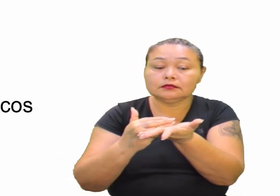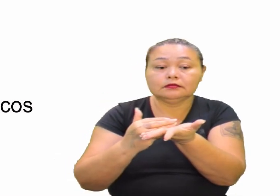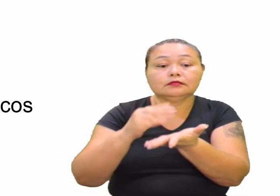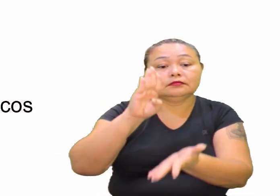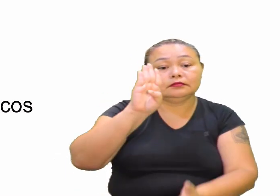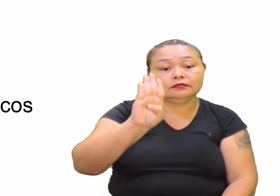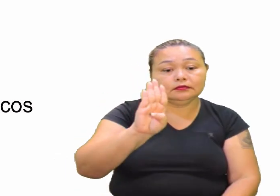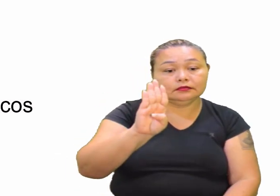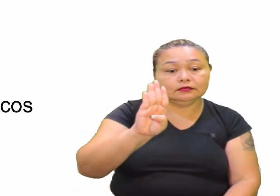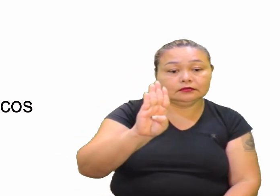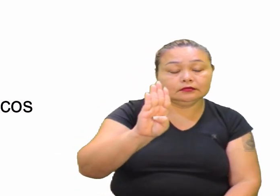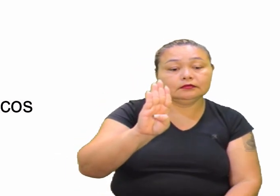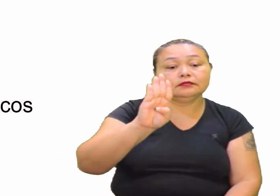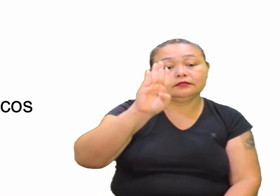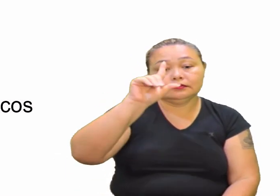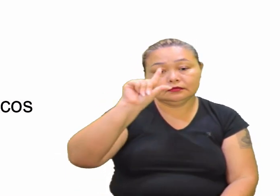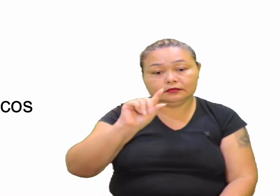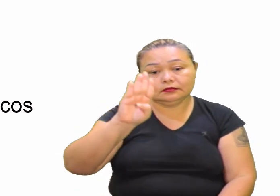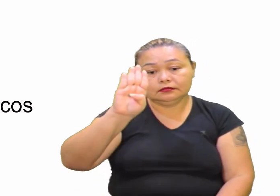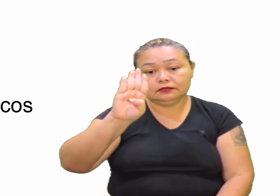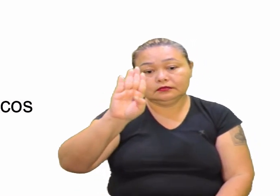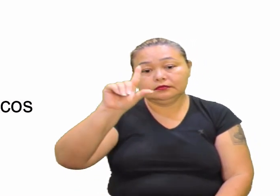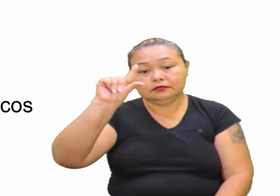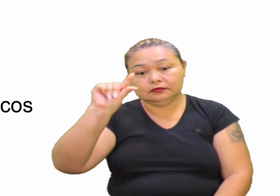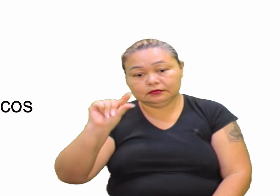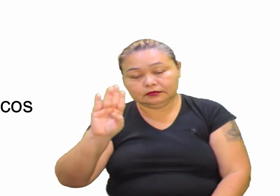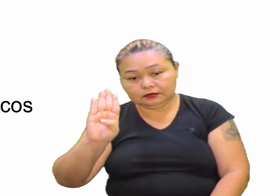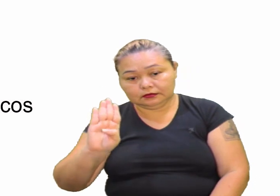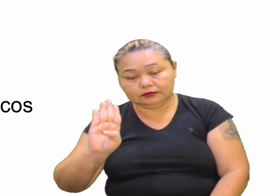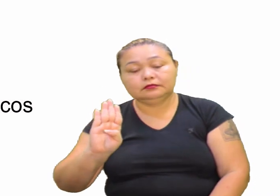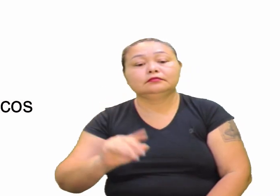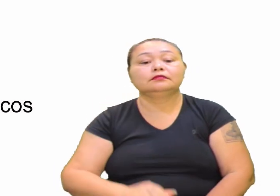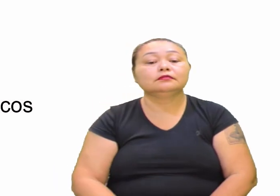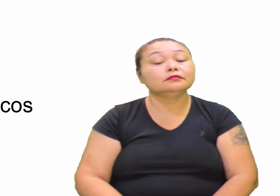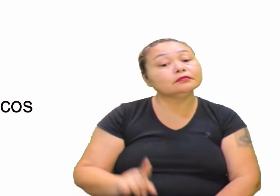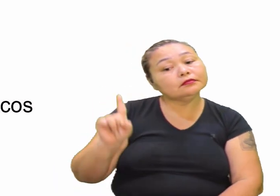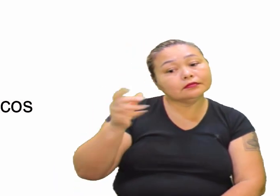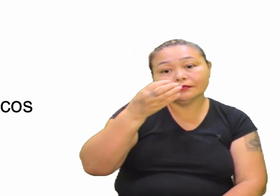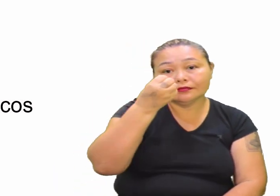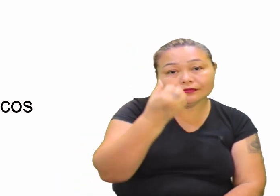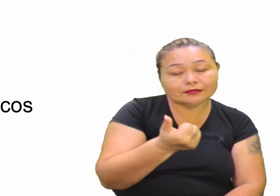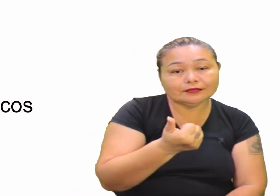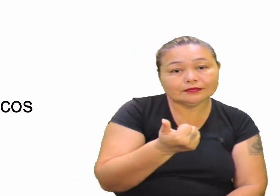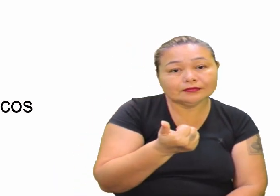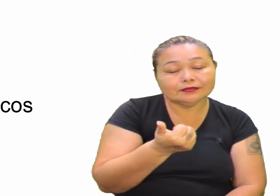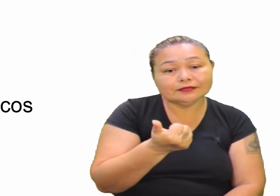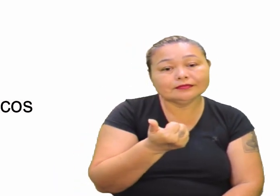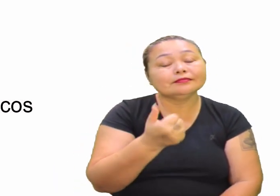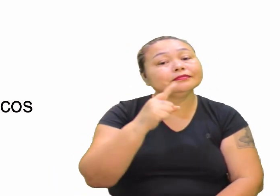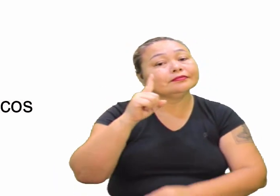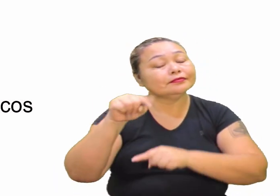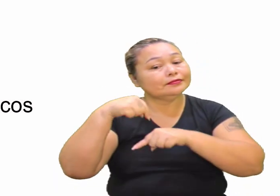B aqui e B aqui. Tá bom? Para mim, meu